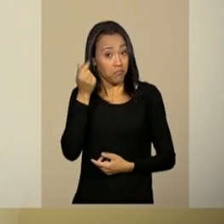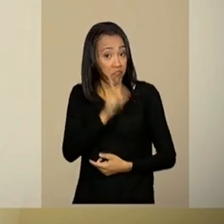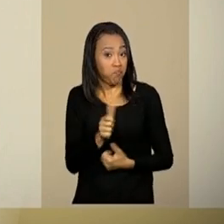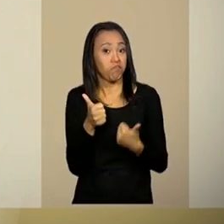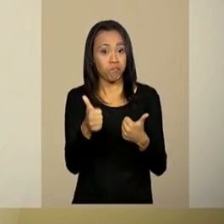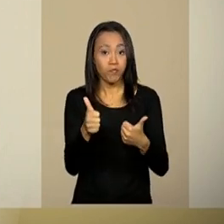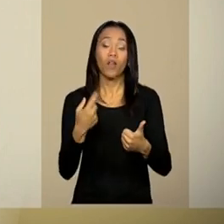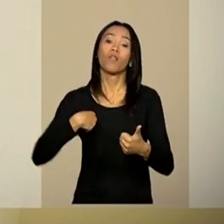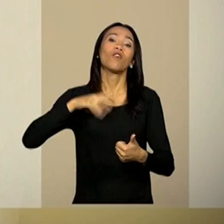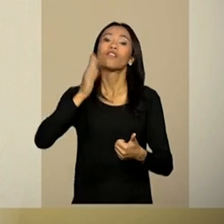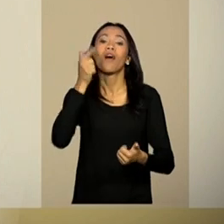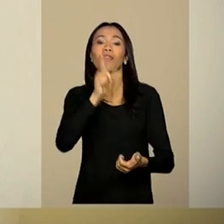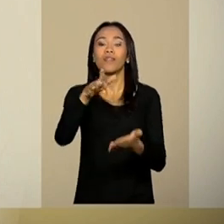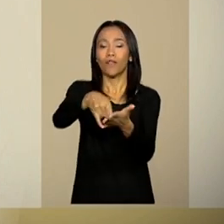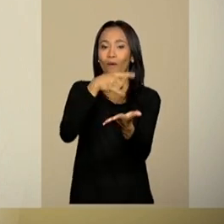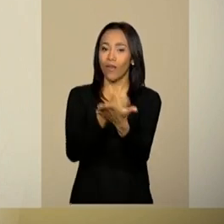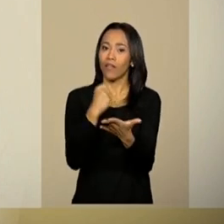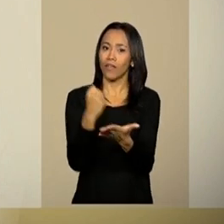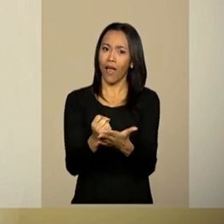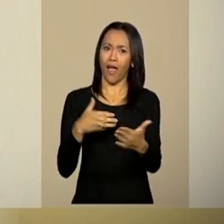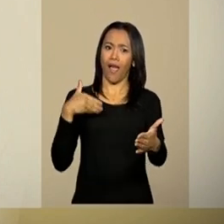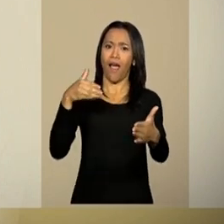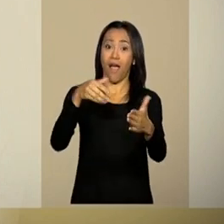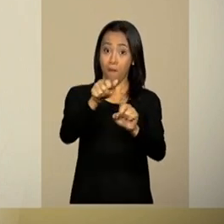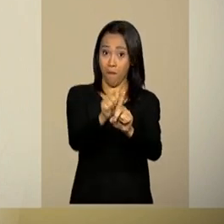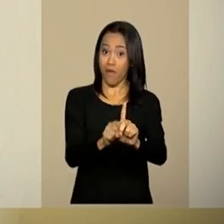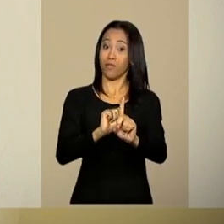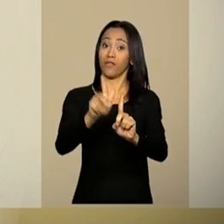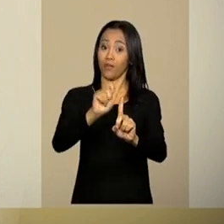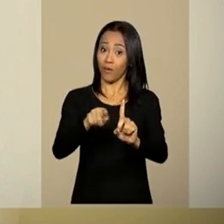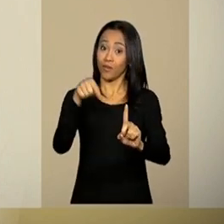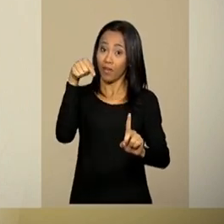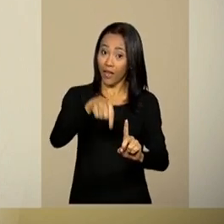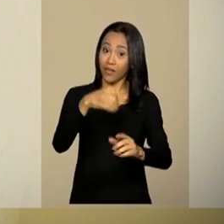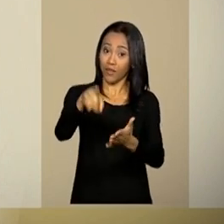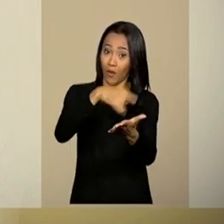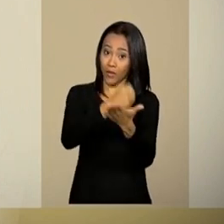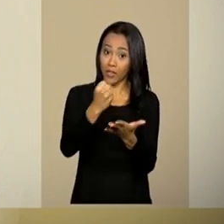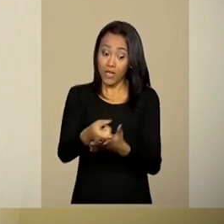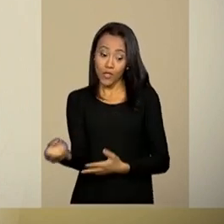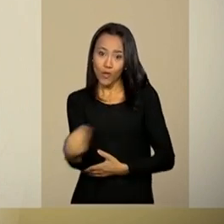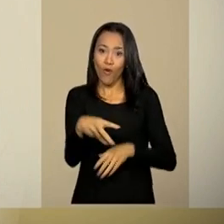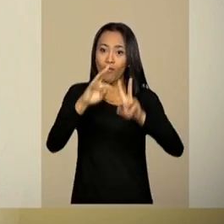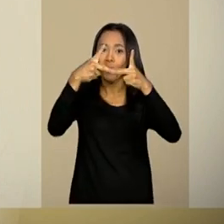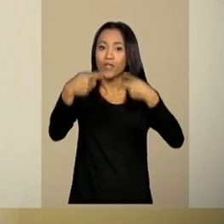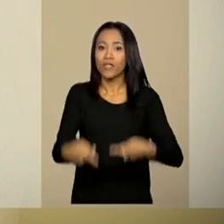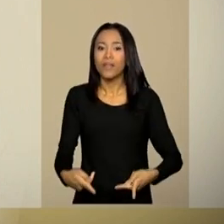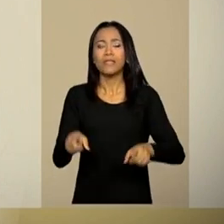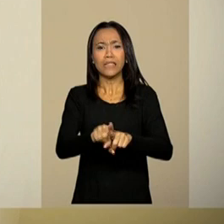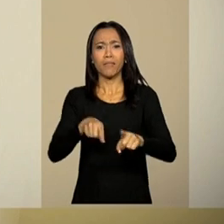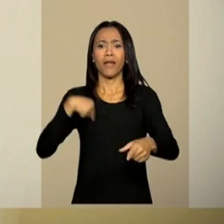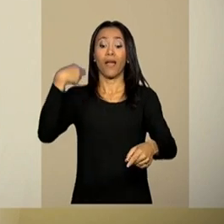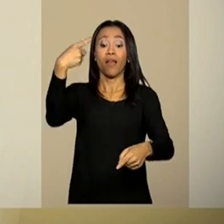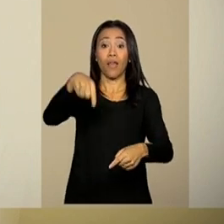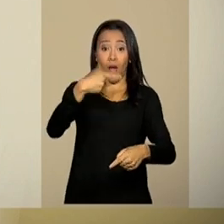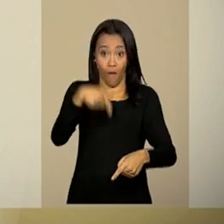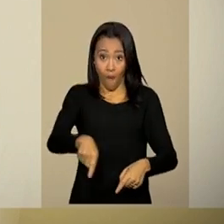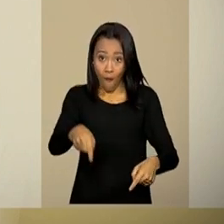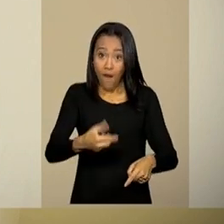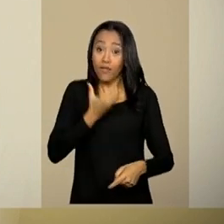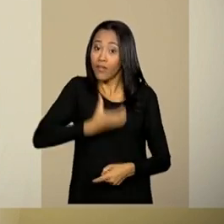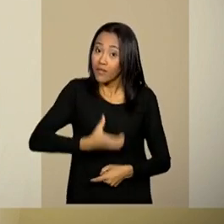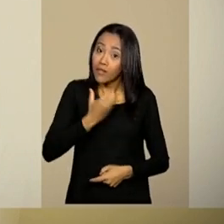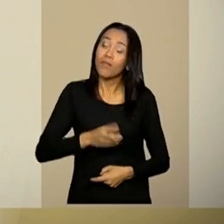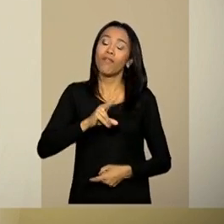começamos a contratar em agosto a construção das creches com esse novo projeto e agora em dezembro já